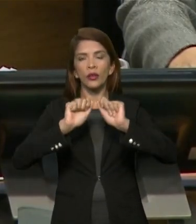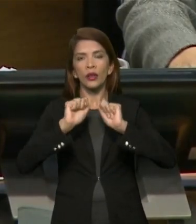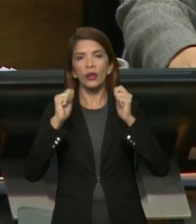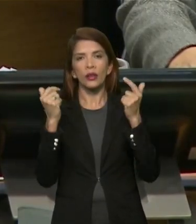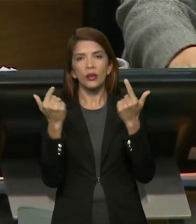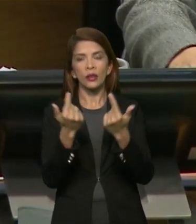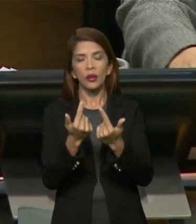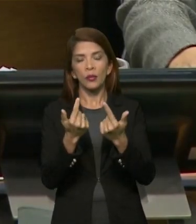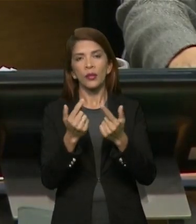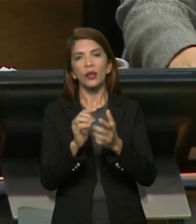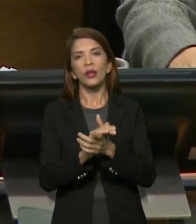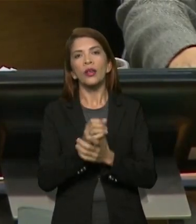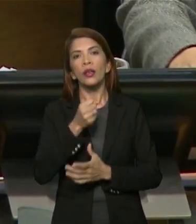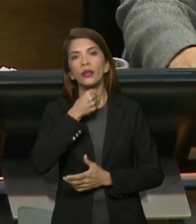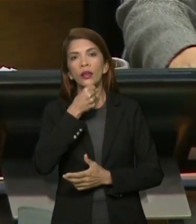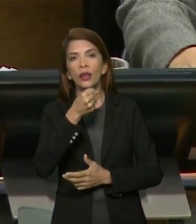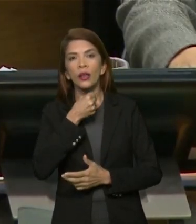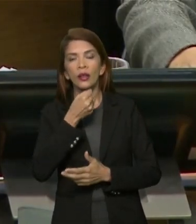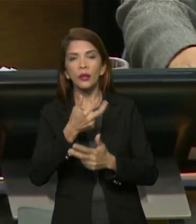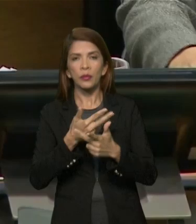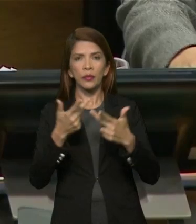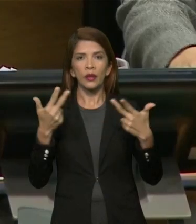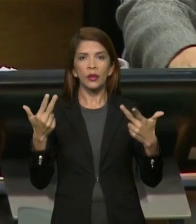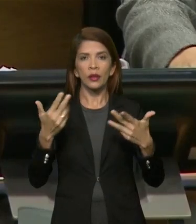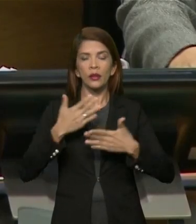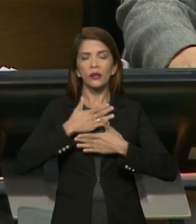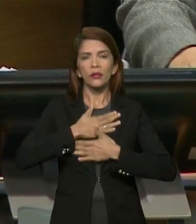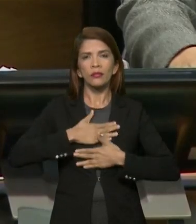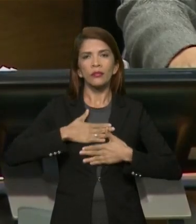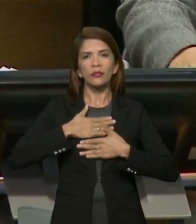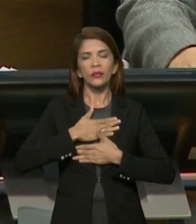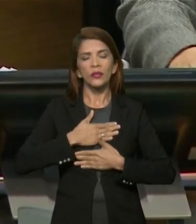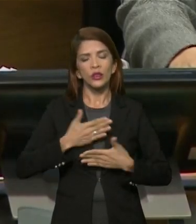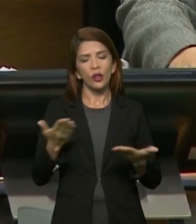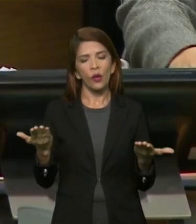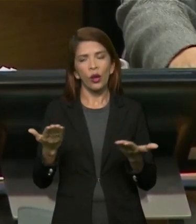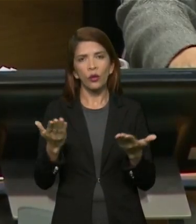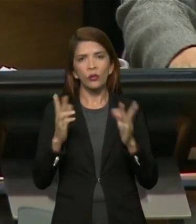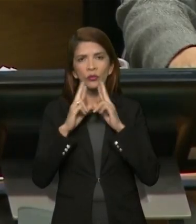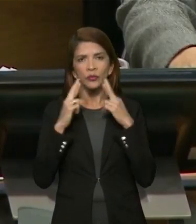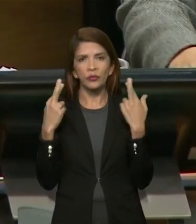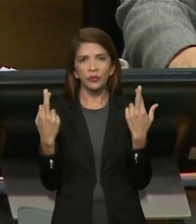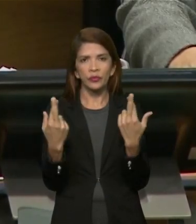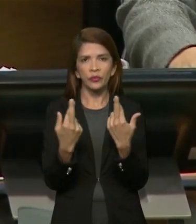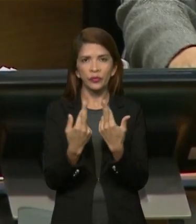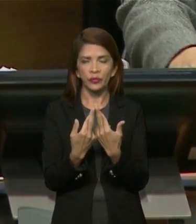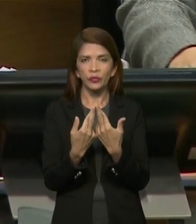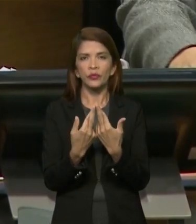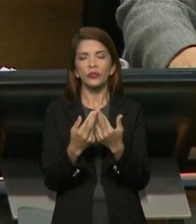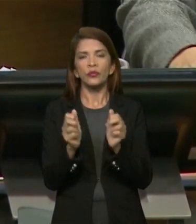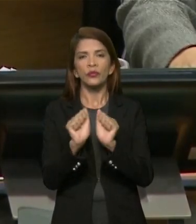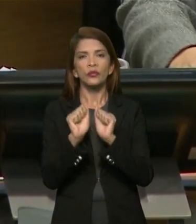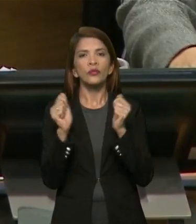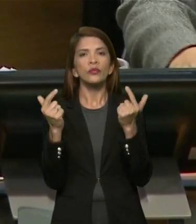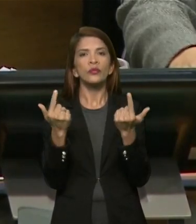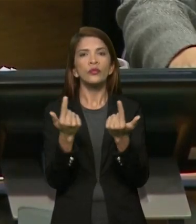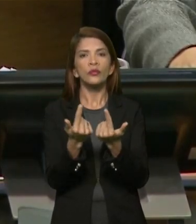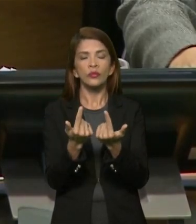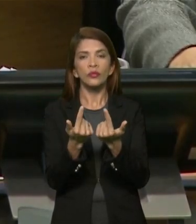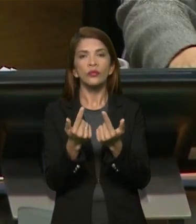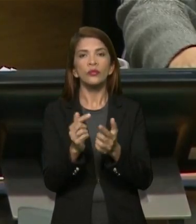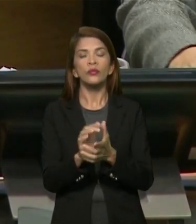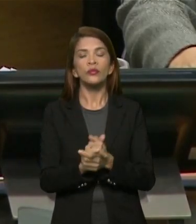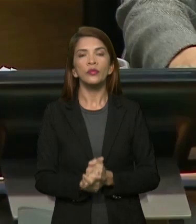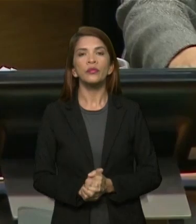da imprensa, é com grande satisfação que estamos reunidos aqui na Assembleia Legislativa do Maranhão